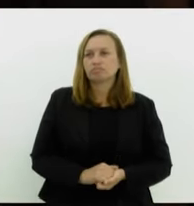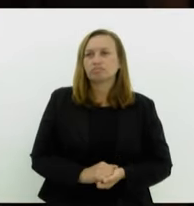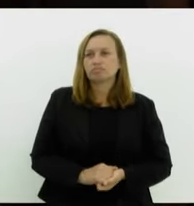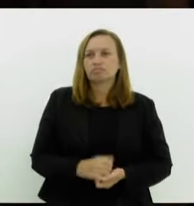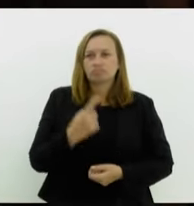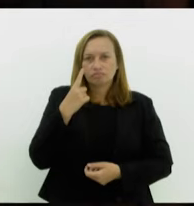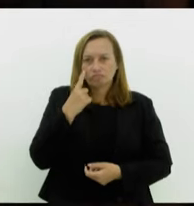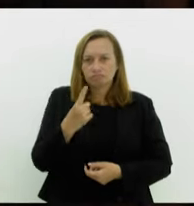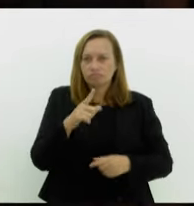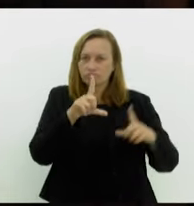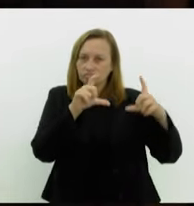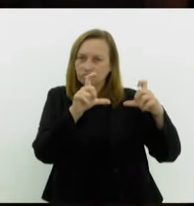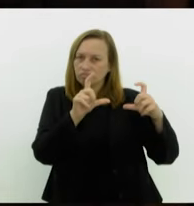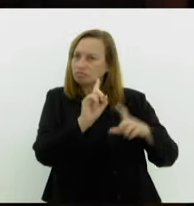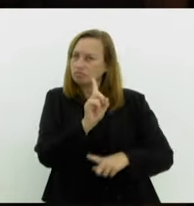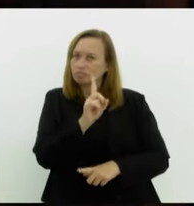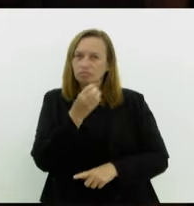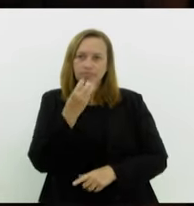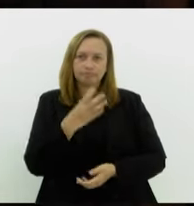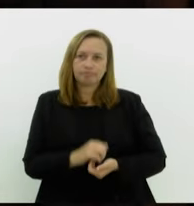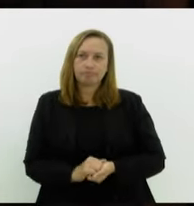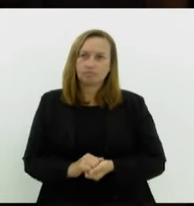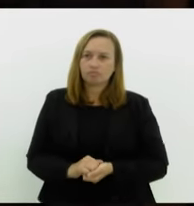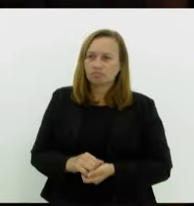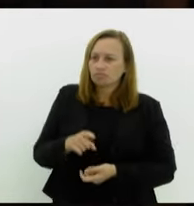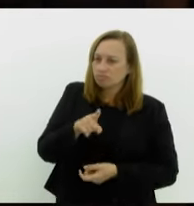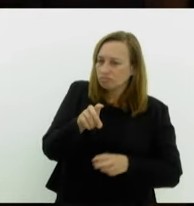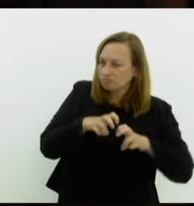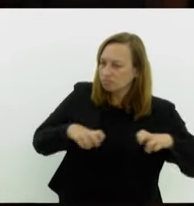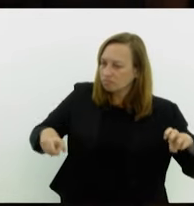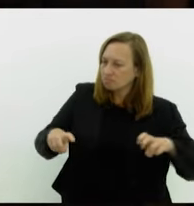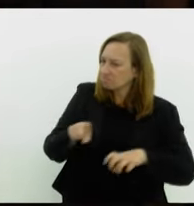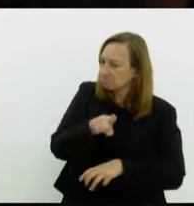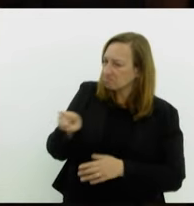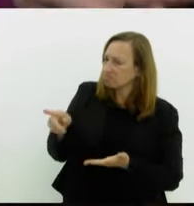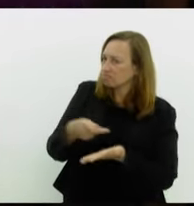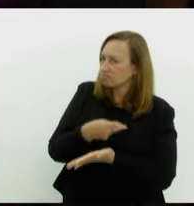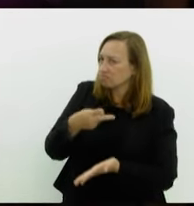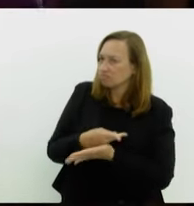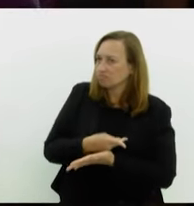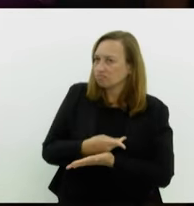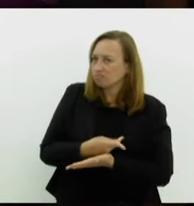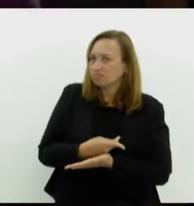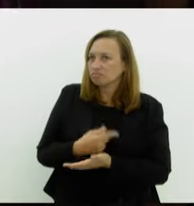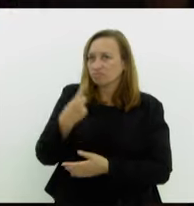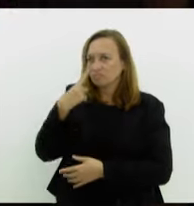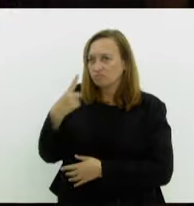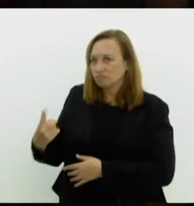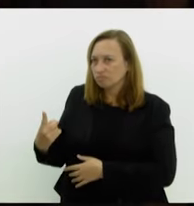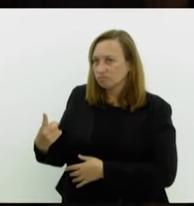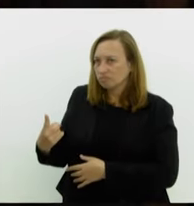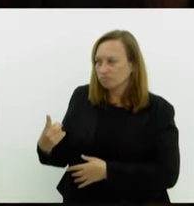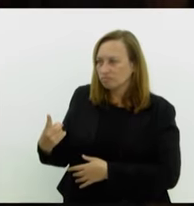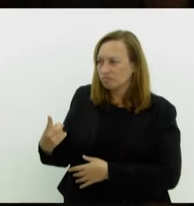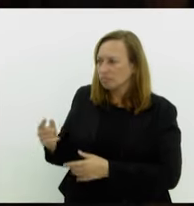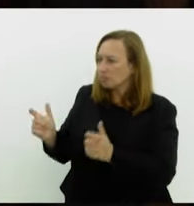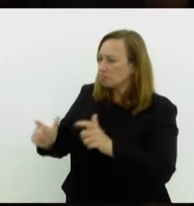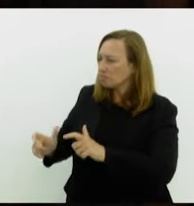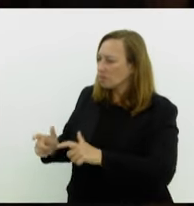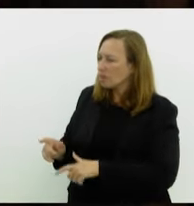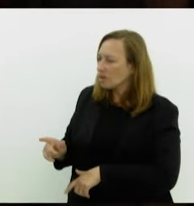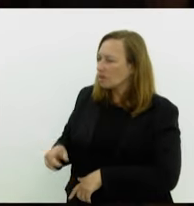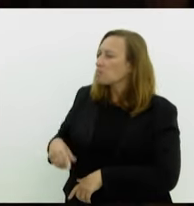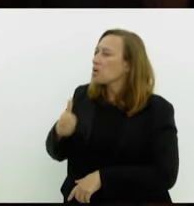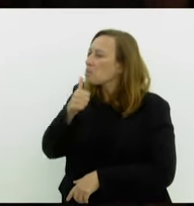essa S falar não isso não dá mais olhar para essa mesa falar essa mesa tá errada olhar para um dispositivo de falar cadê a mulher Cadê o presidente